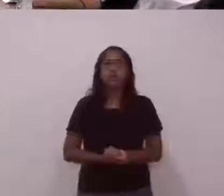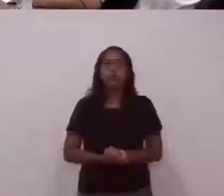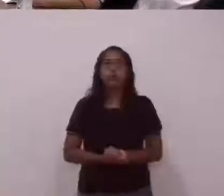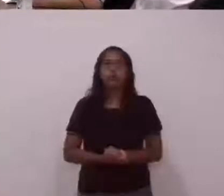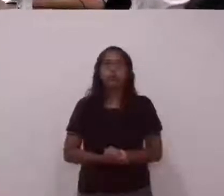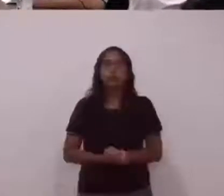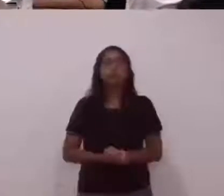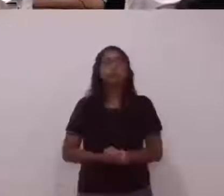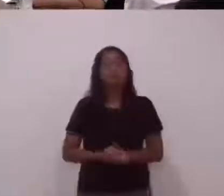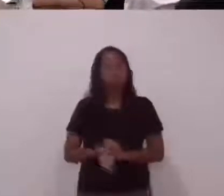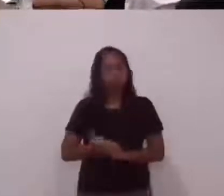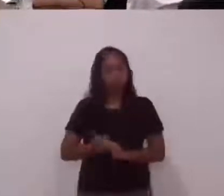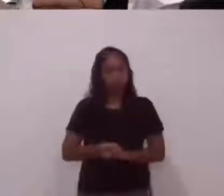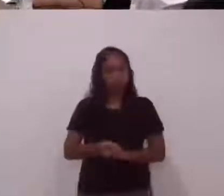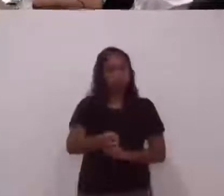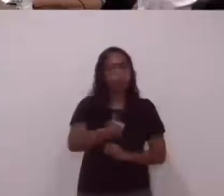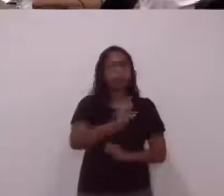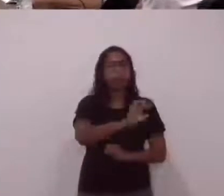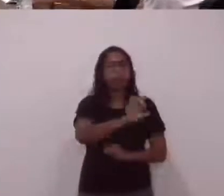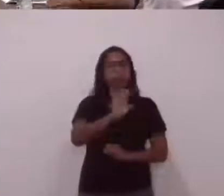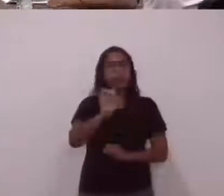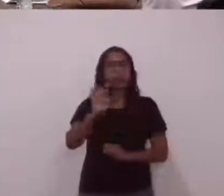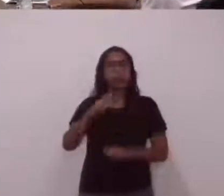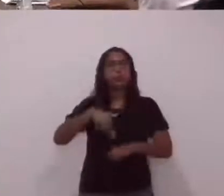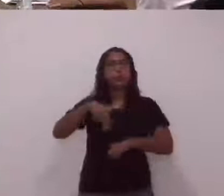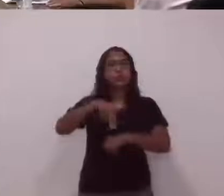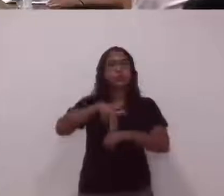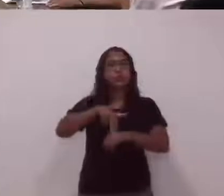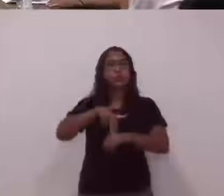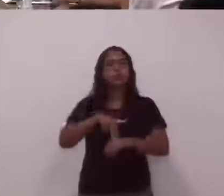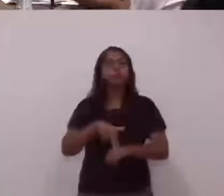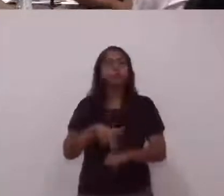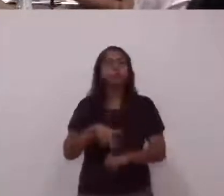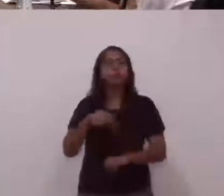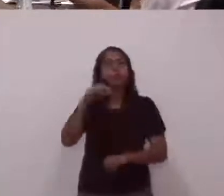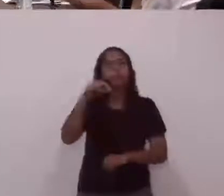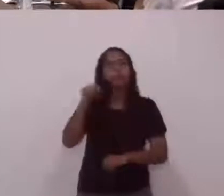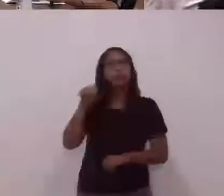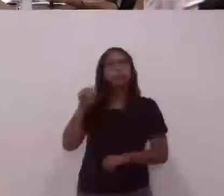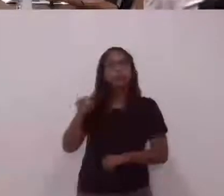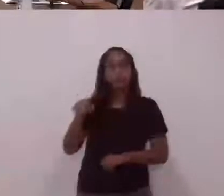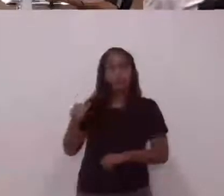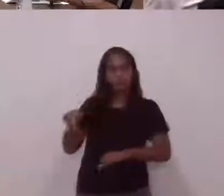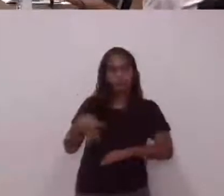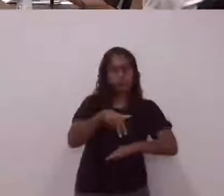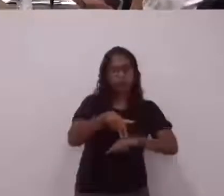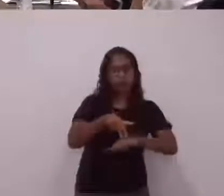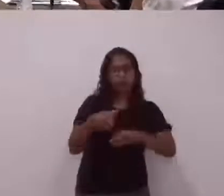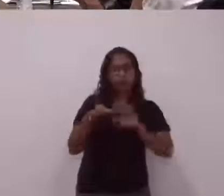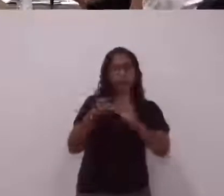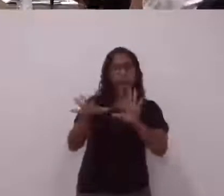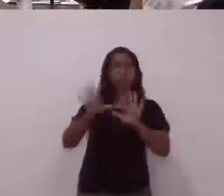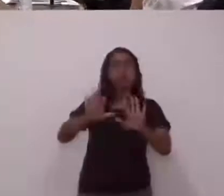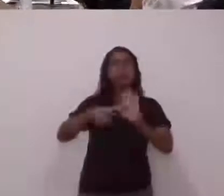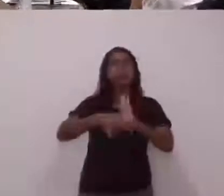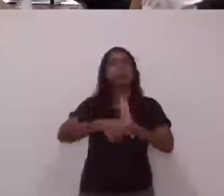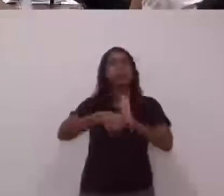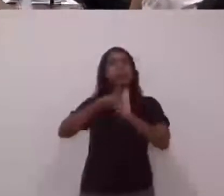continua a palavra dos vereadores peço a palavra senhor presidente só para tem a palavra vereador antes de